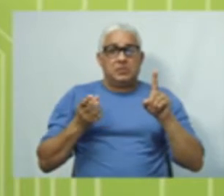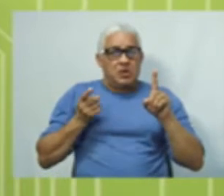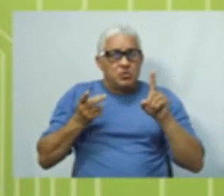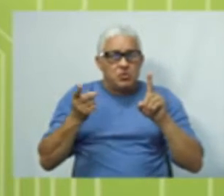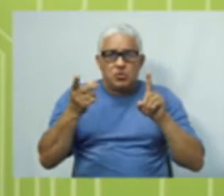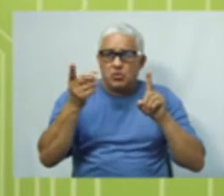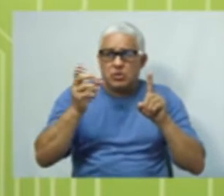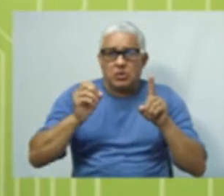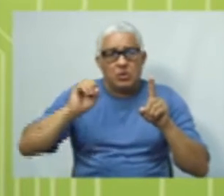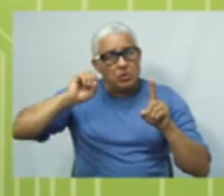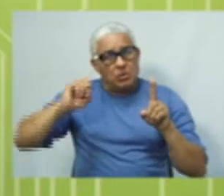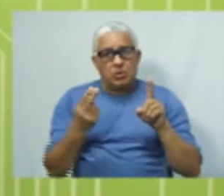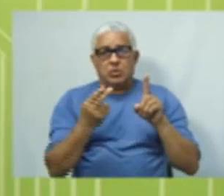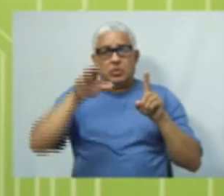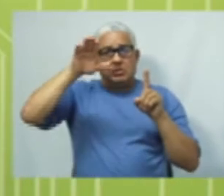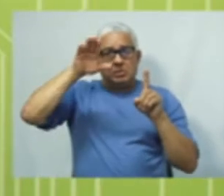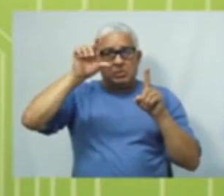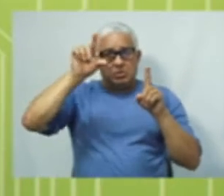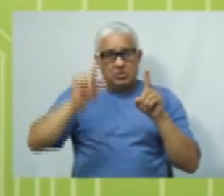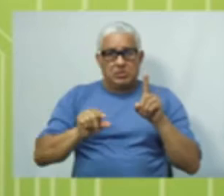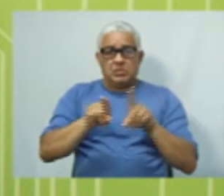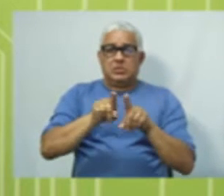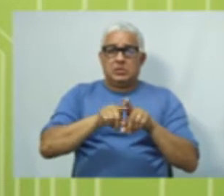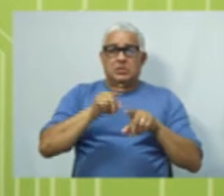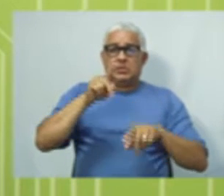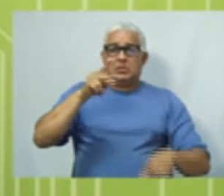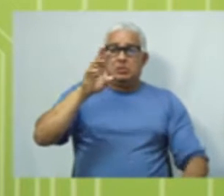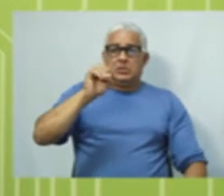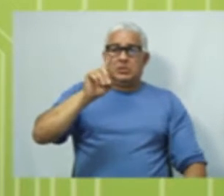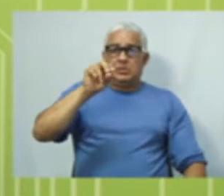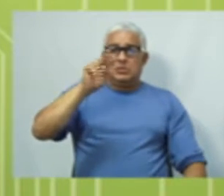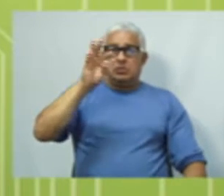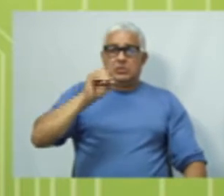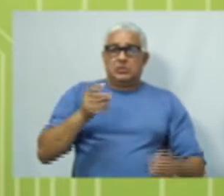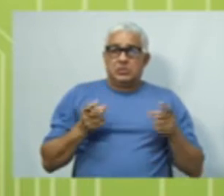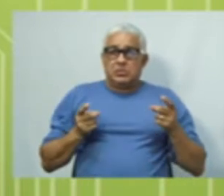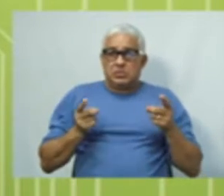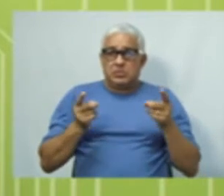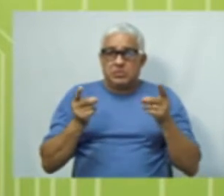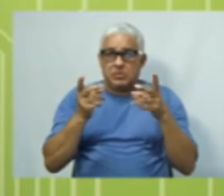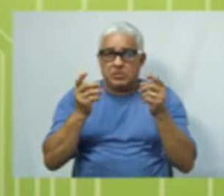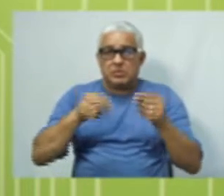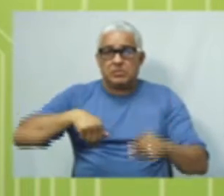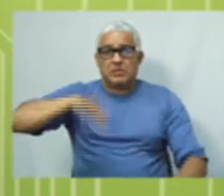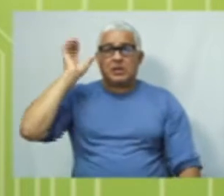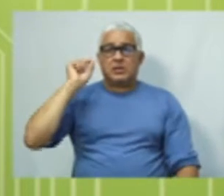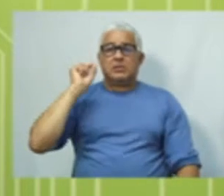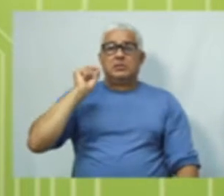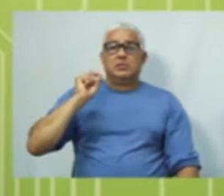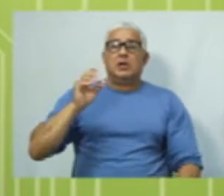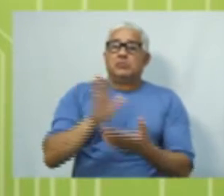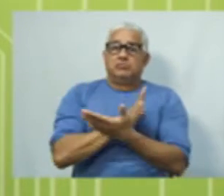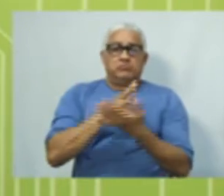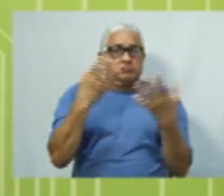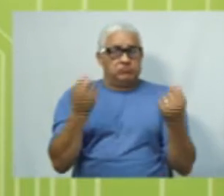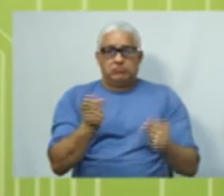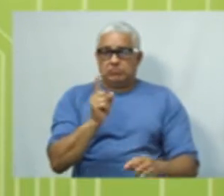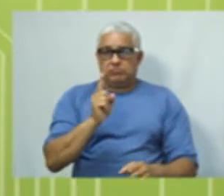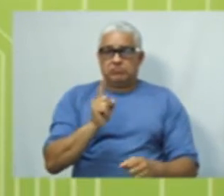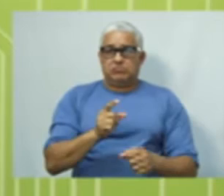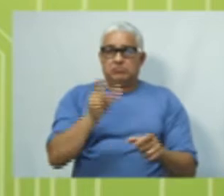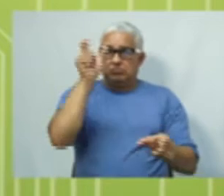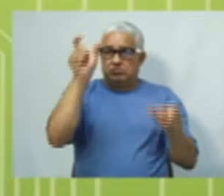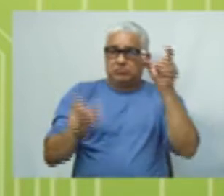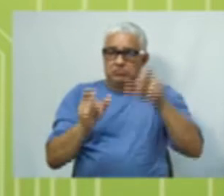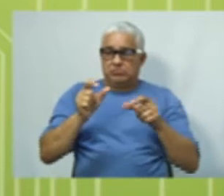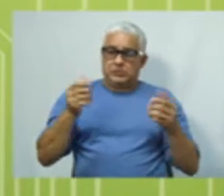menos. Qual foi o produto que saiu mais, qual foi o produto que não teve aceitação pelos clientes. Aí ele faz